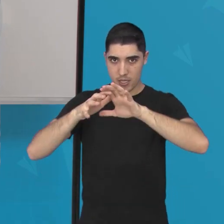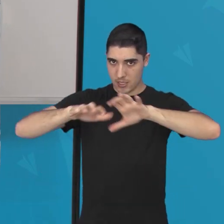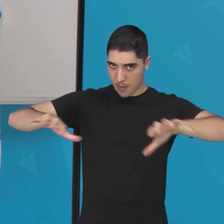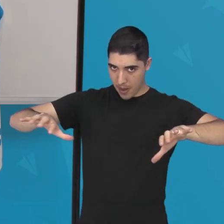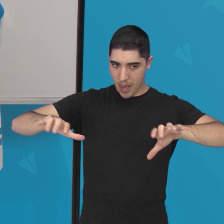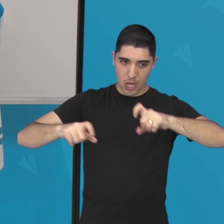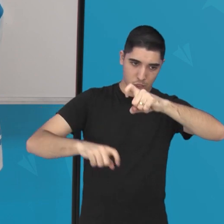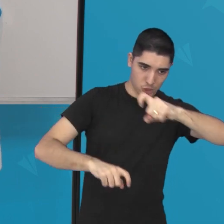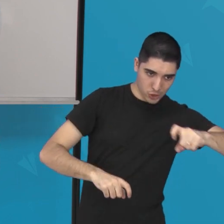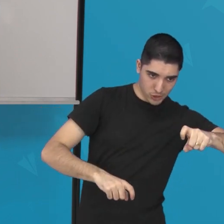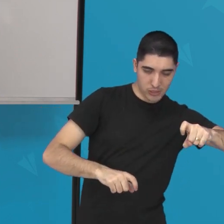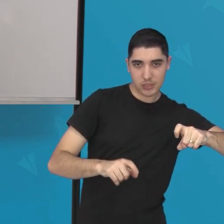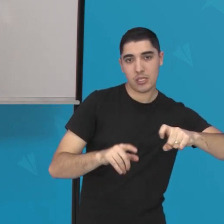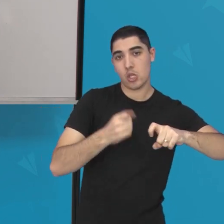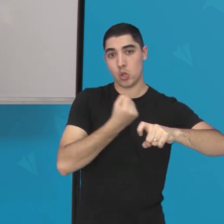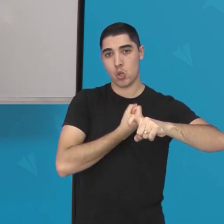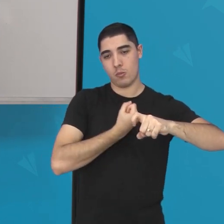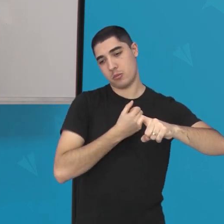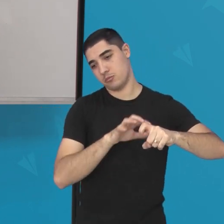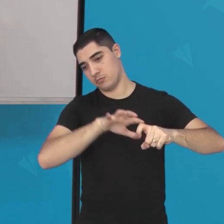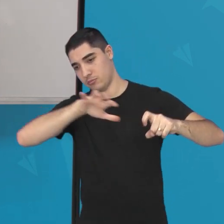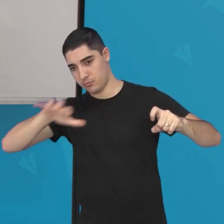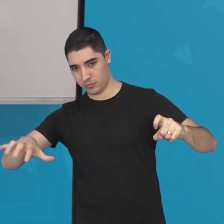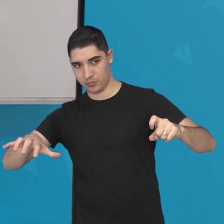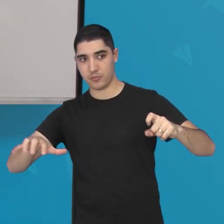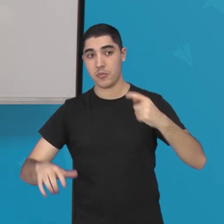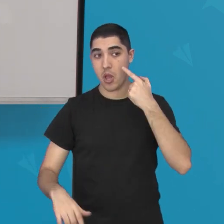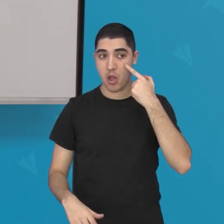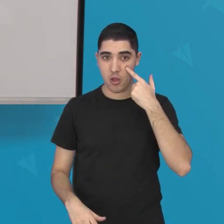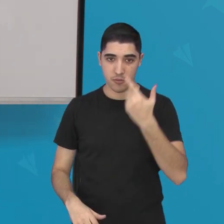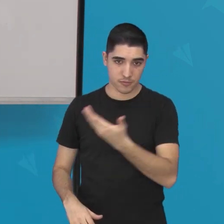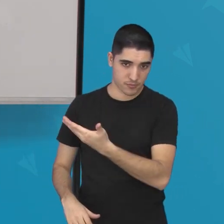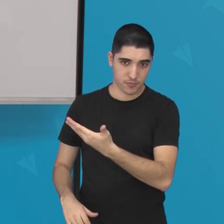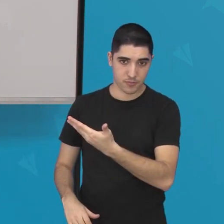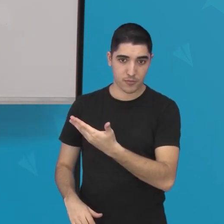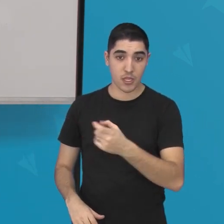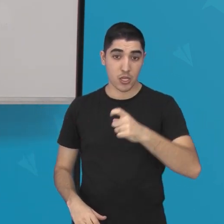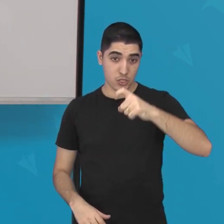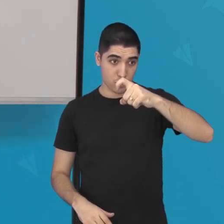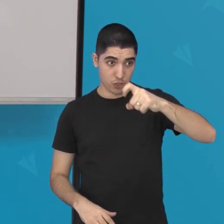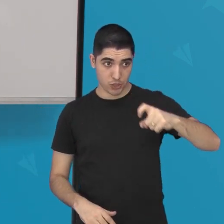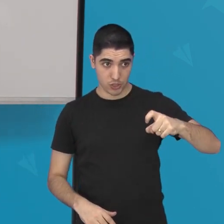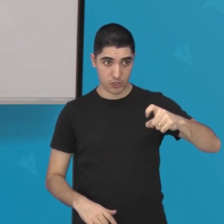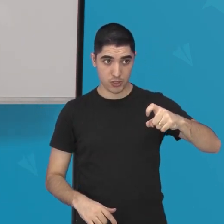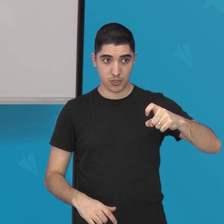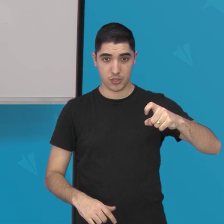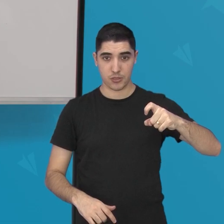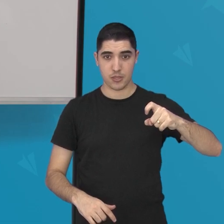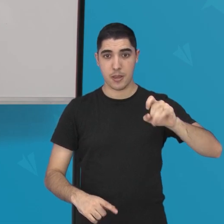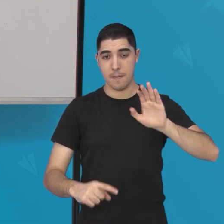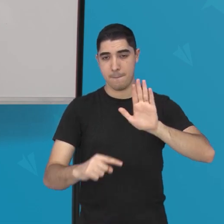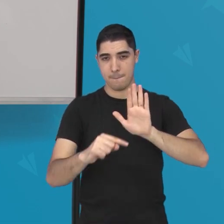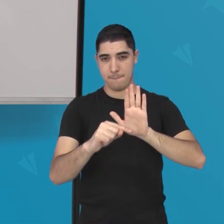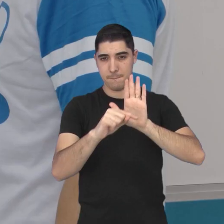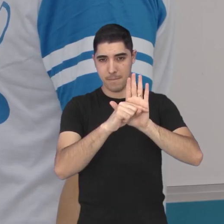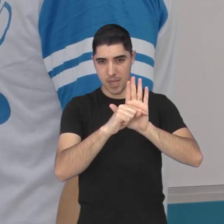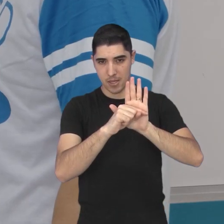Vamos colocar tudo que tem x de um lado e tudo que não tem x do outro lado. Então vai ser assim, x